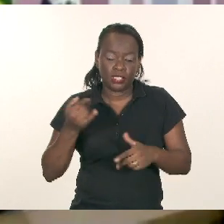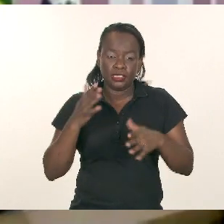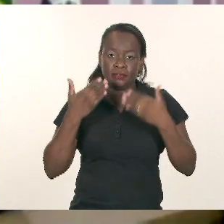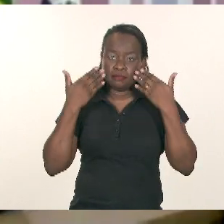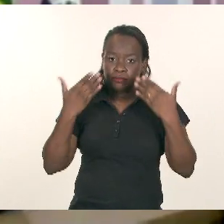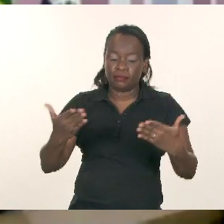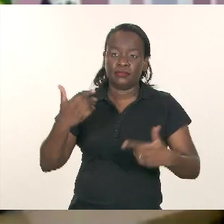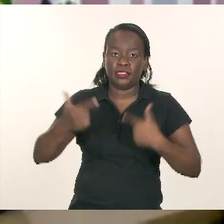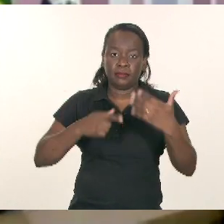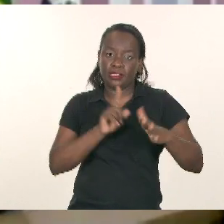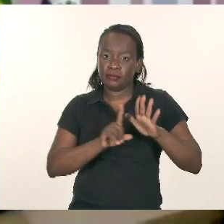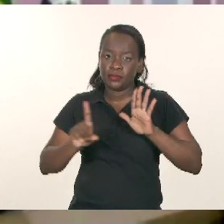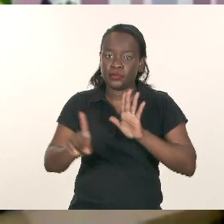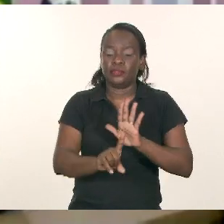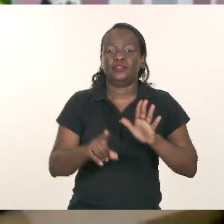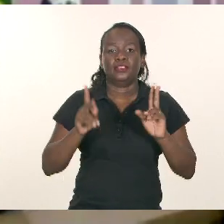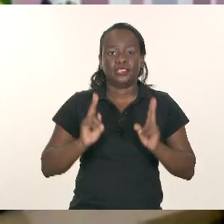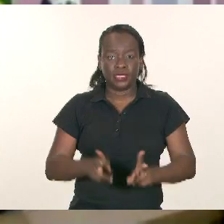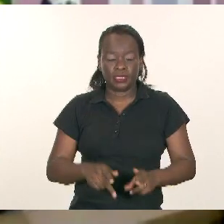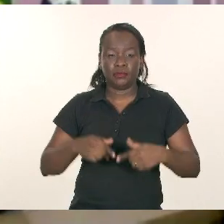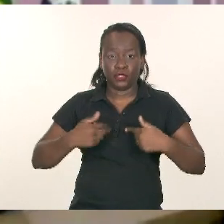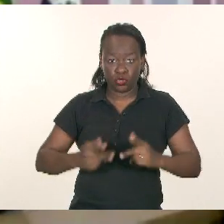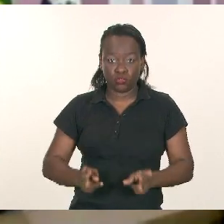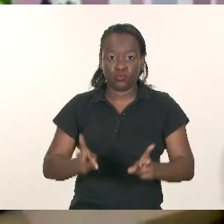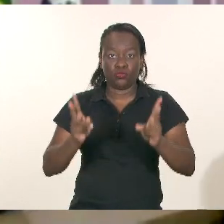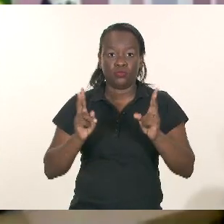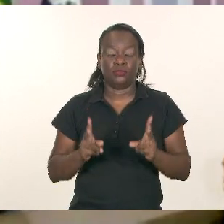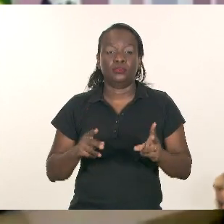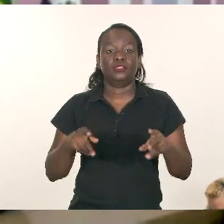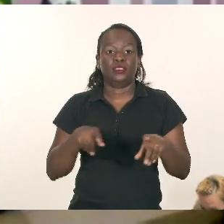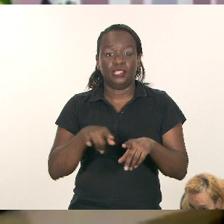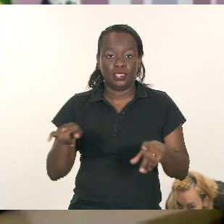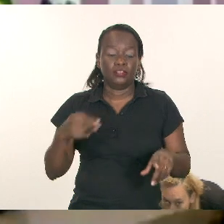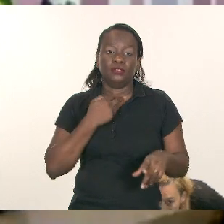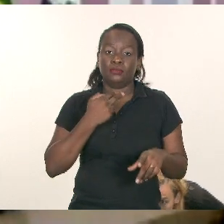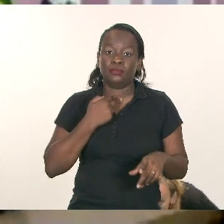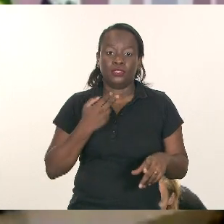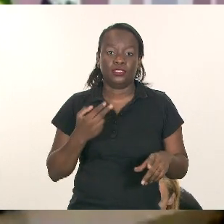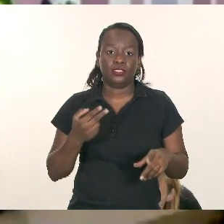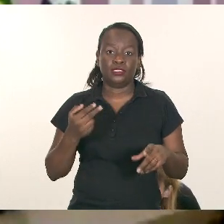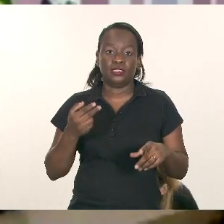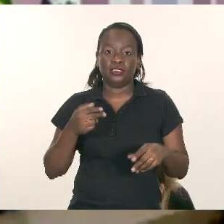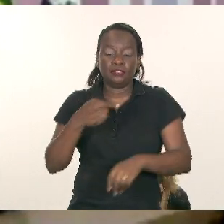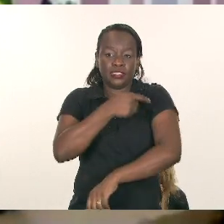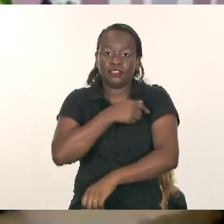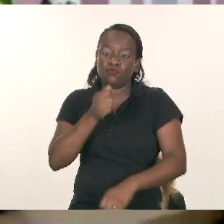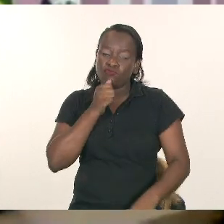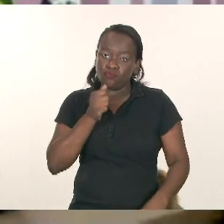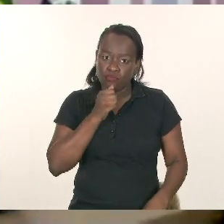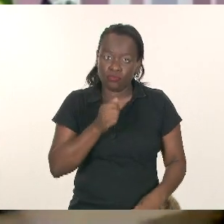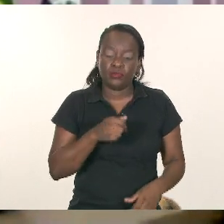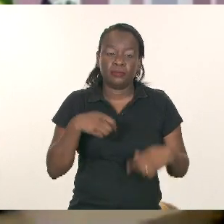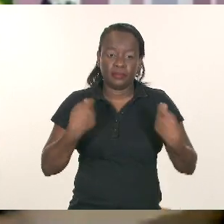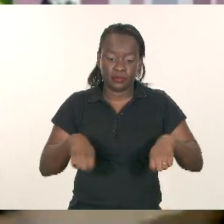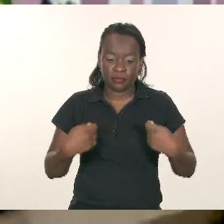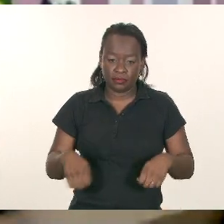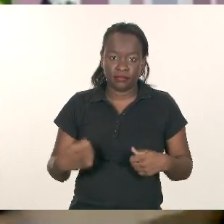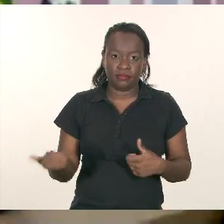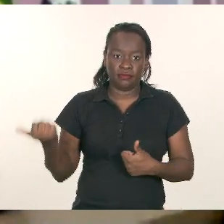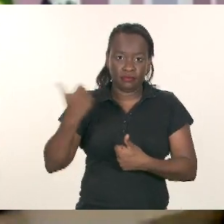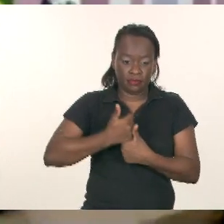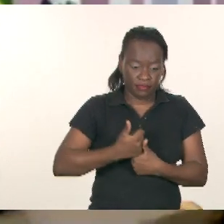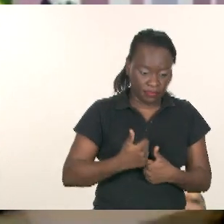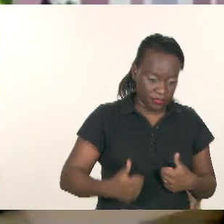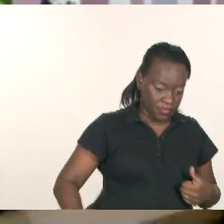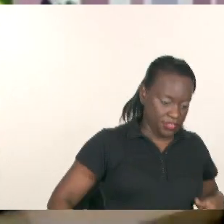do trabalho, da batalha. Eles continuam e eles não podem ficar sem a vacinação. Eles precisam, esses